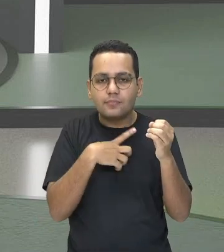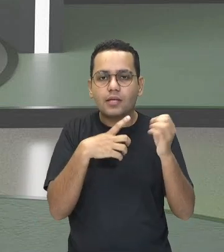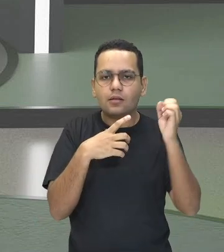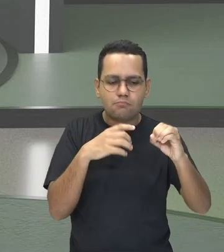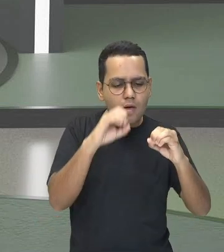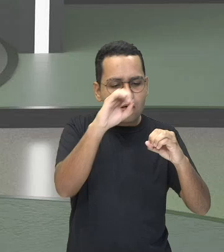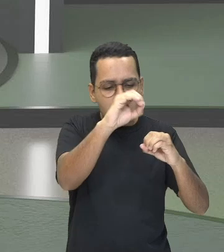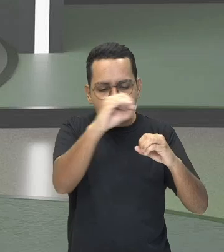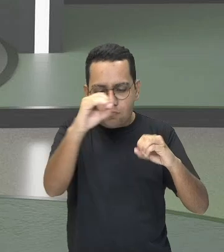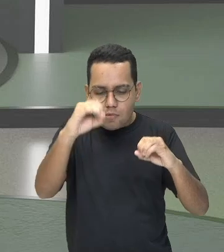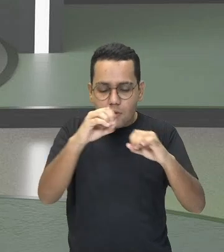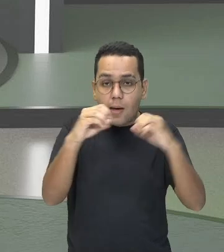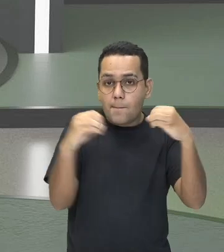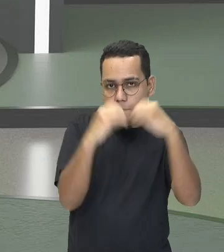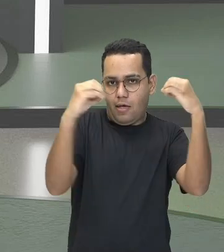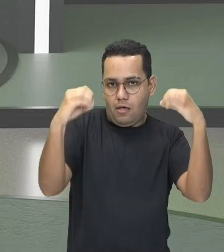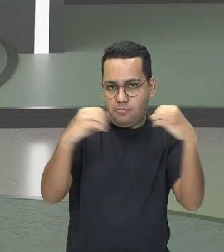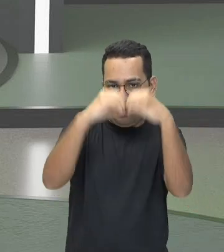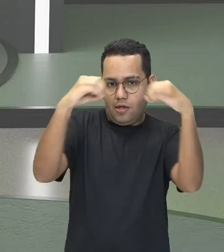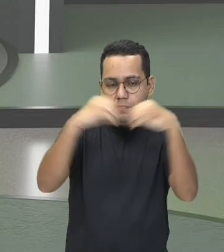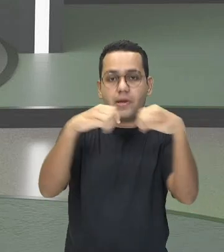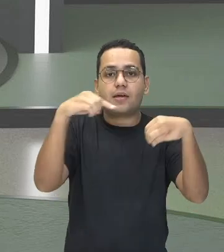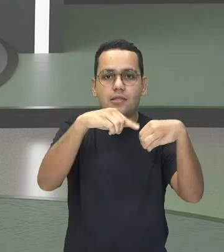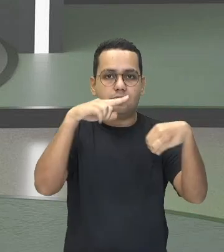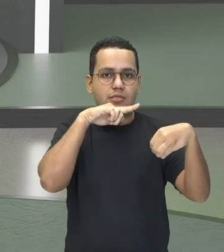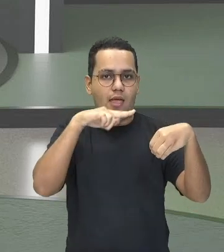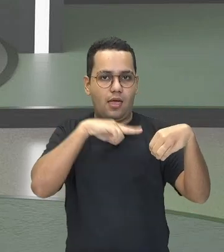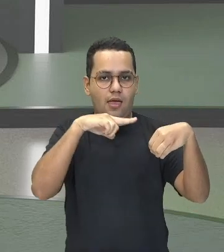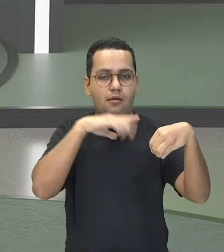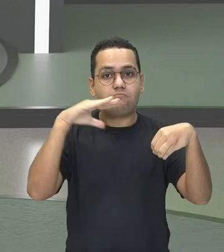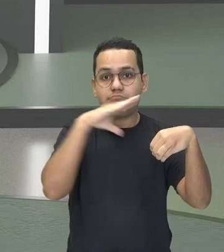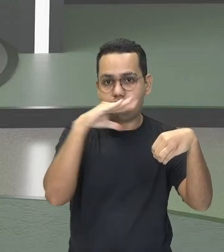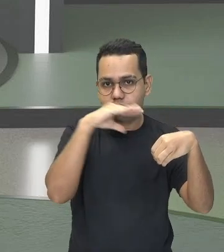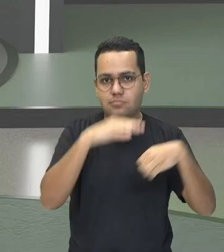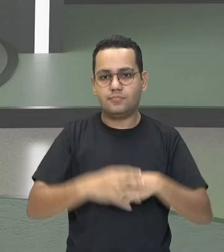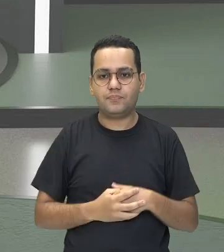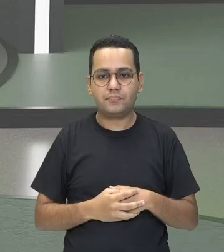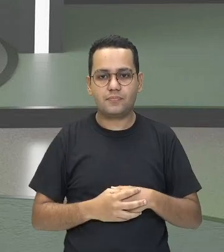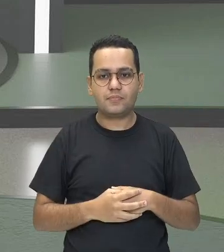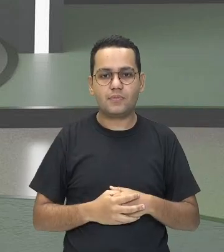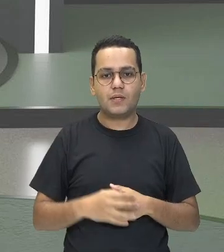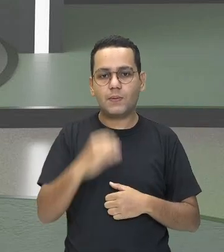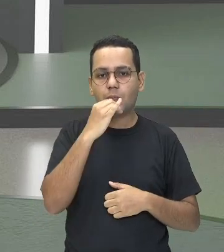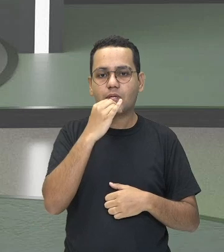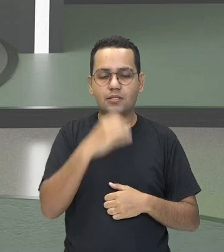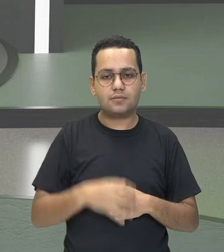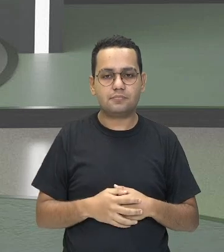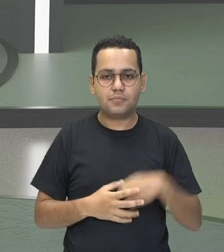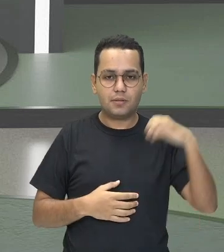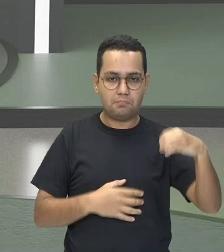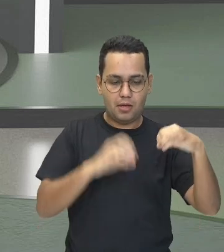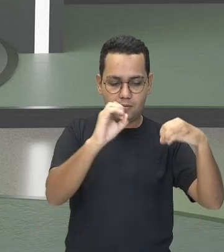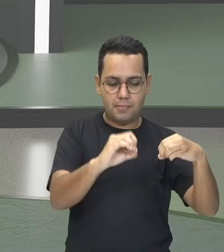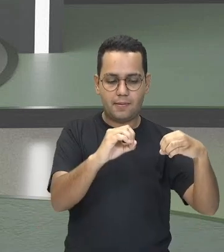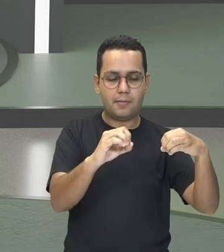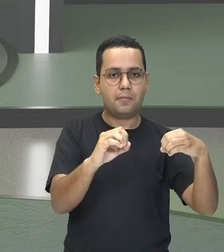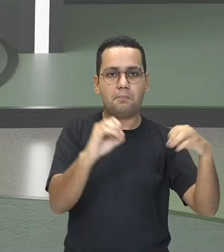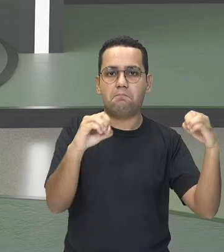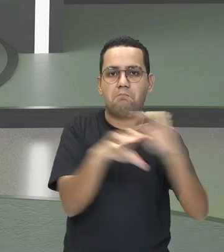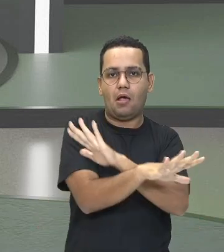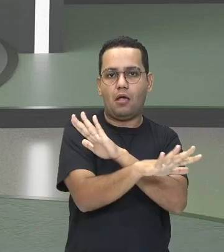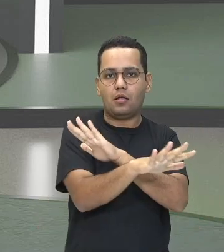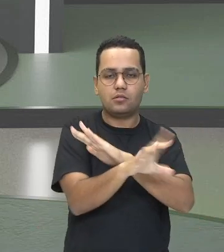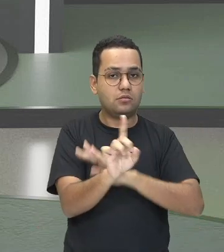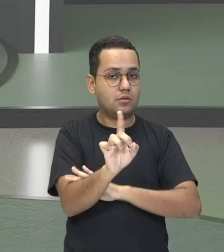que essas reações elas ocorram não é assim coloquei o dois puff reagiu tá eles precisam se chocar eles